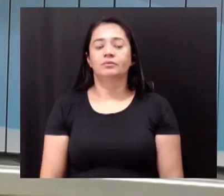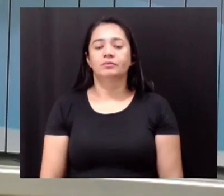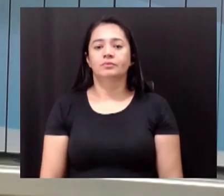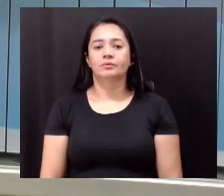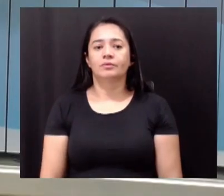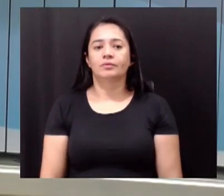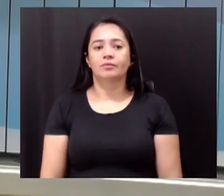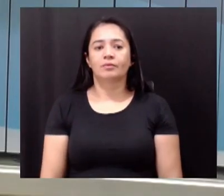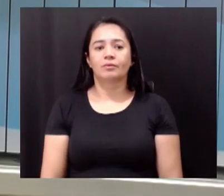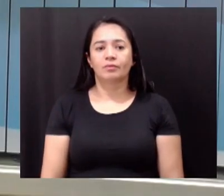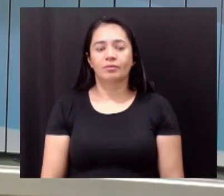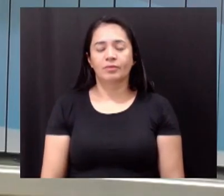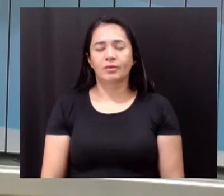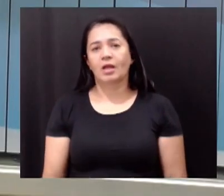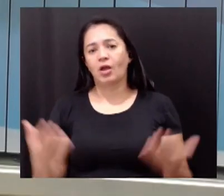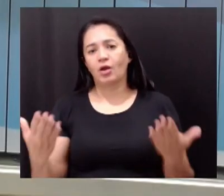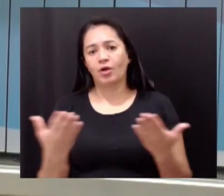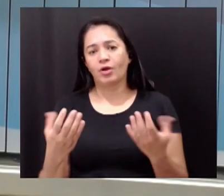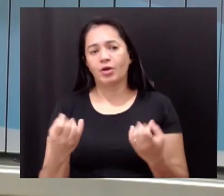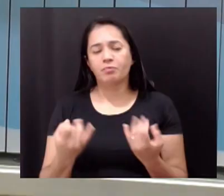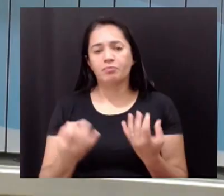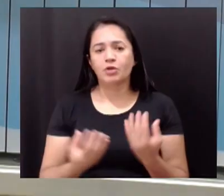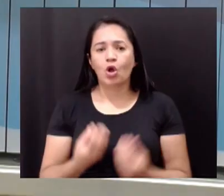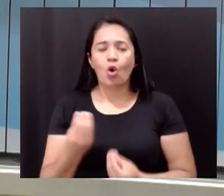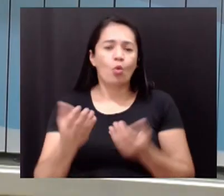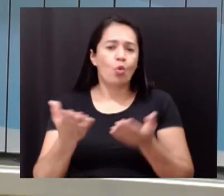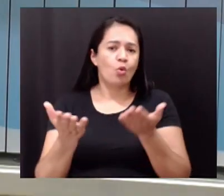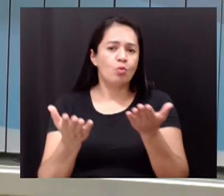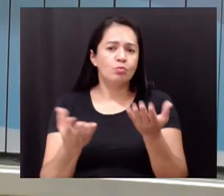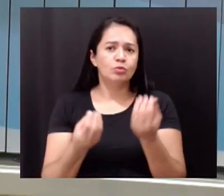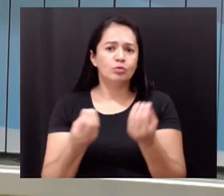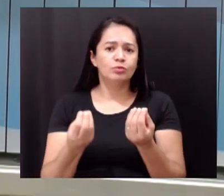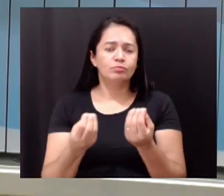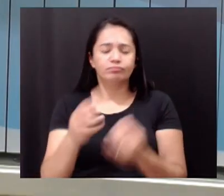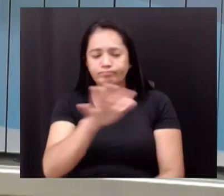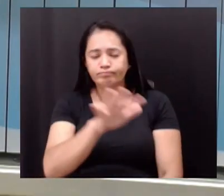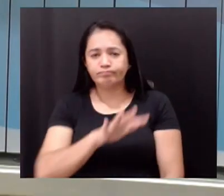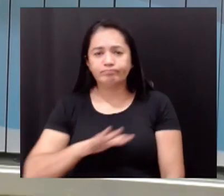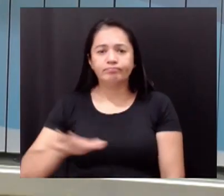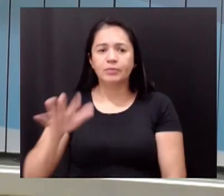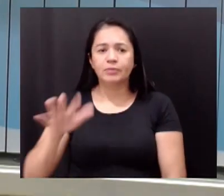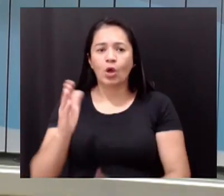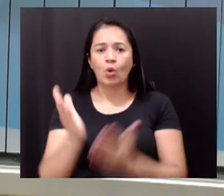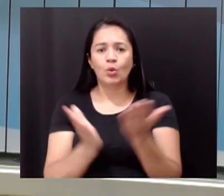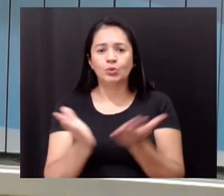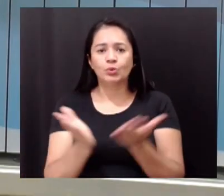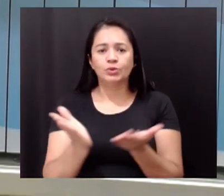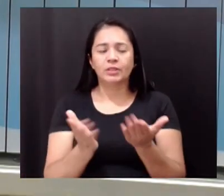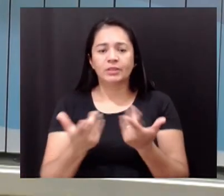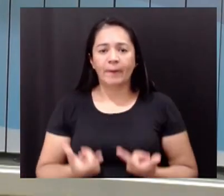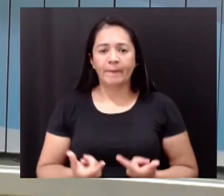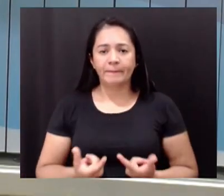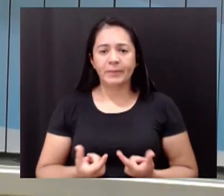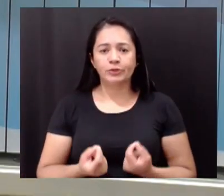pouquinho agora da parte de tratamento, né? Como que é feito, em geral, o tratamento do câncer de colo do útero?